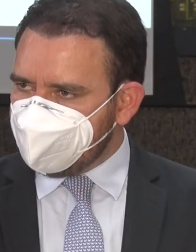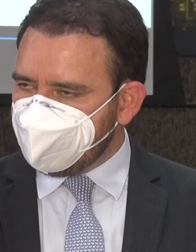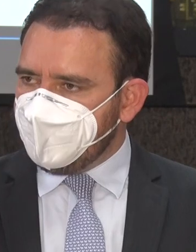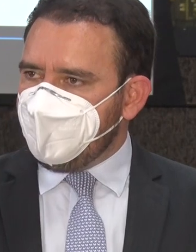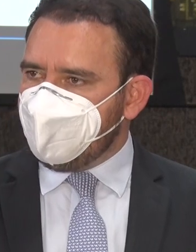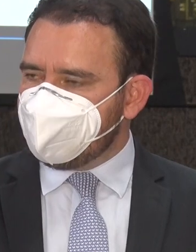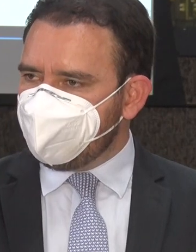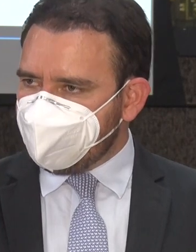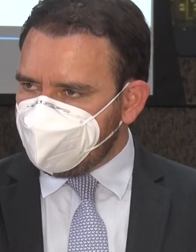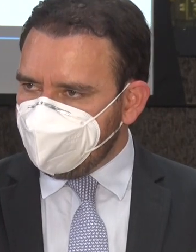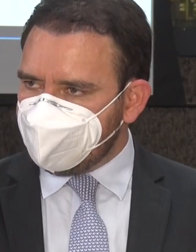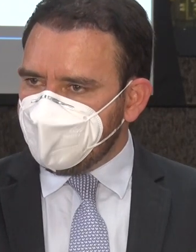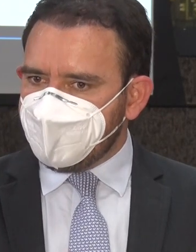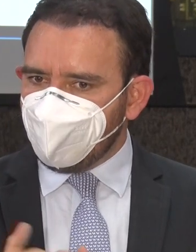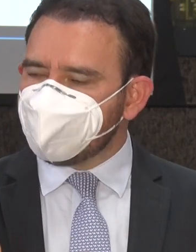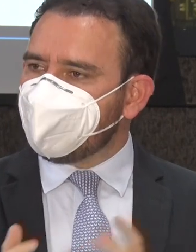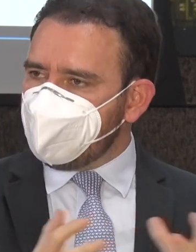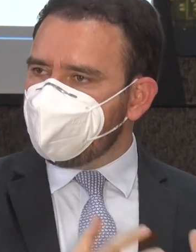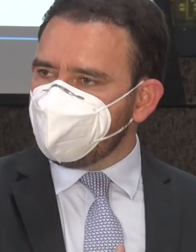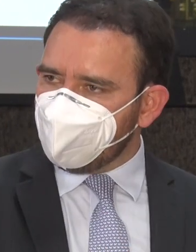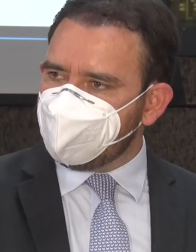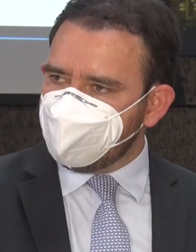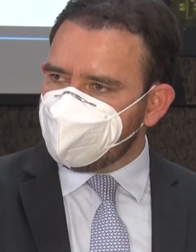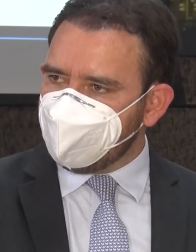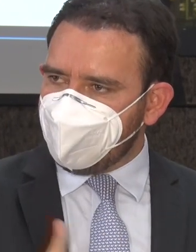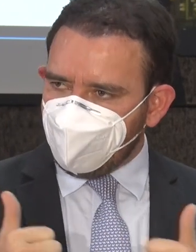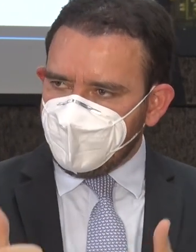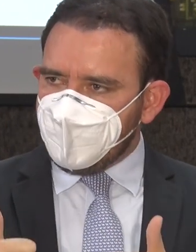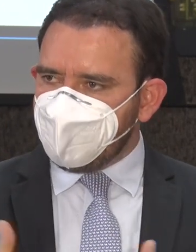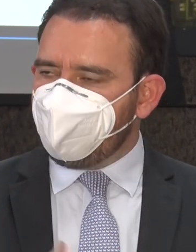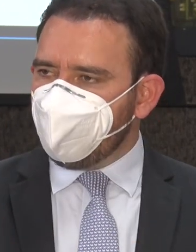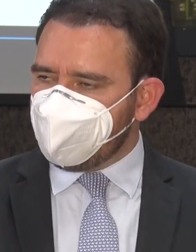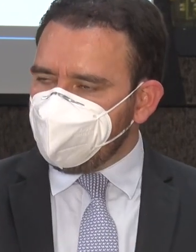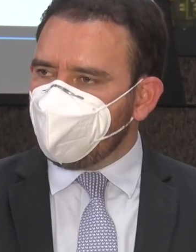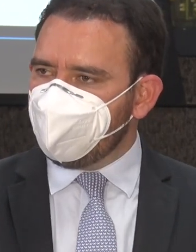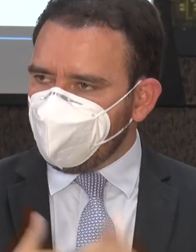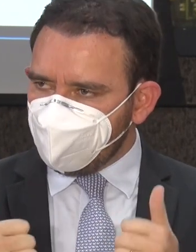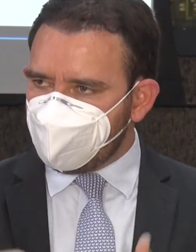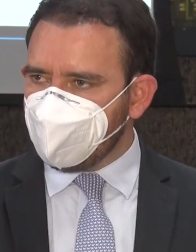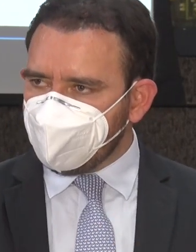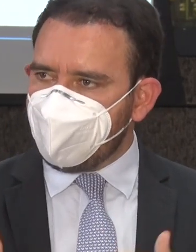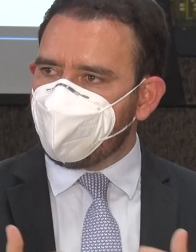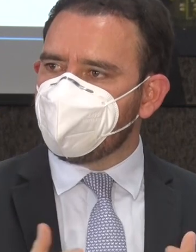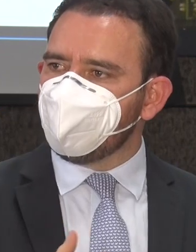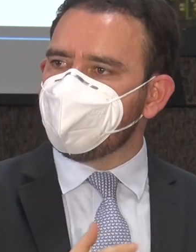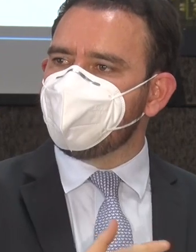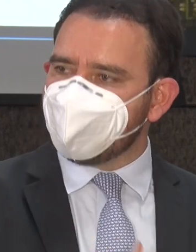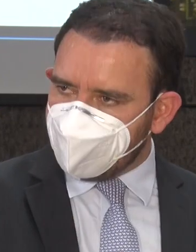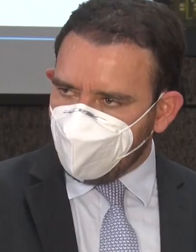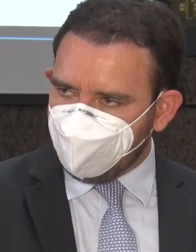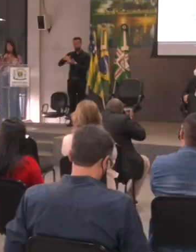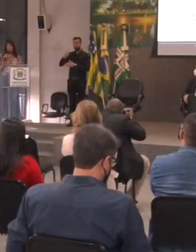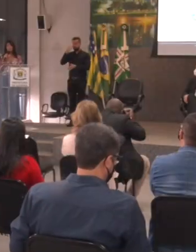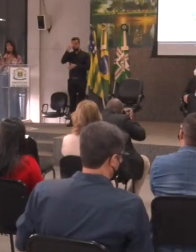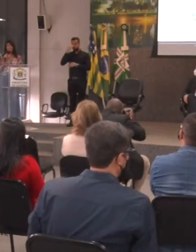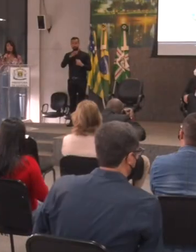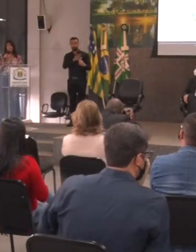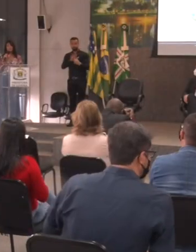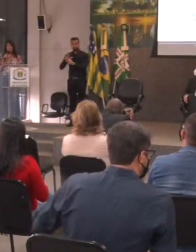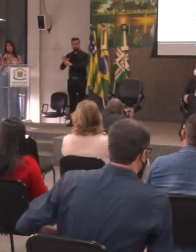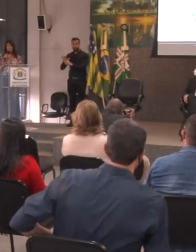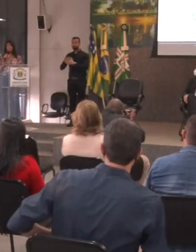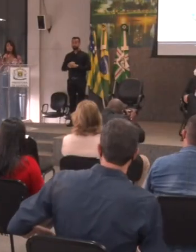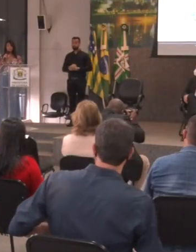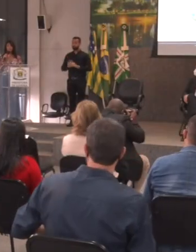foram disponibilizadas essas vacinas tão Nós acreditamos que nós temos esse cenário de possível retorno sim a partir do dia 19